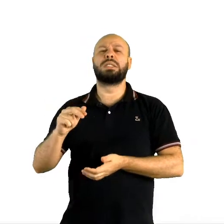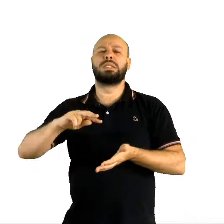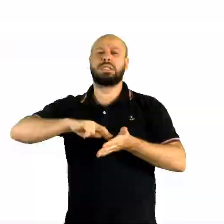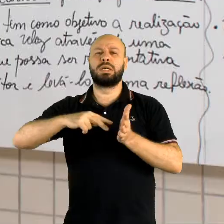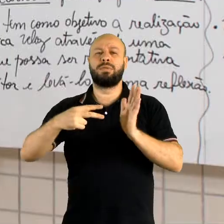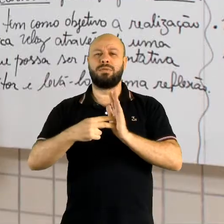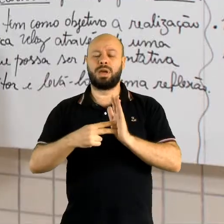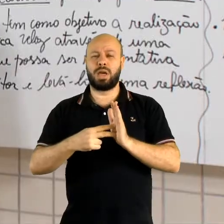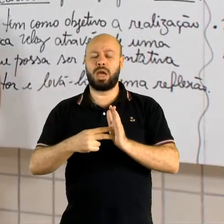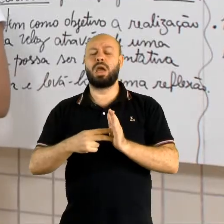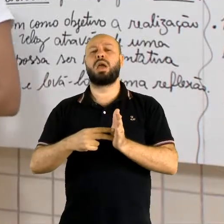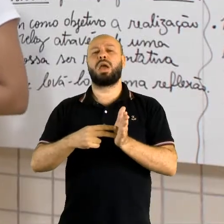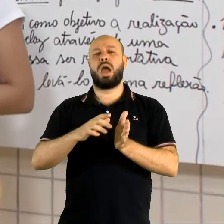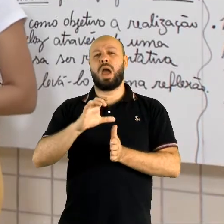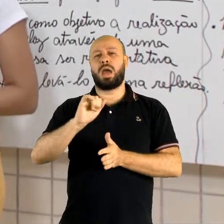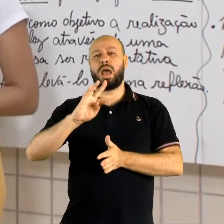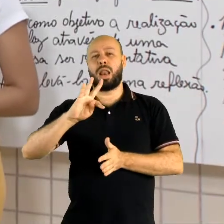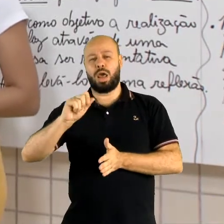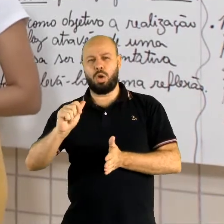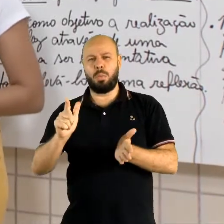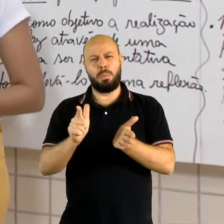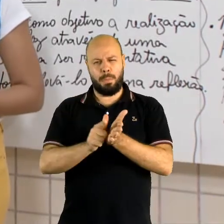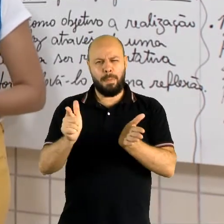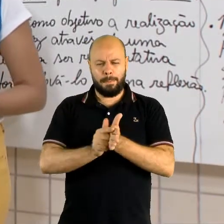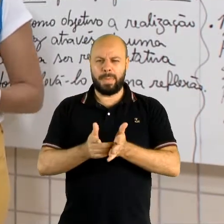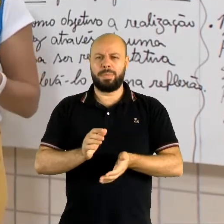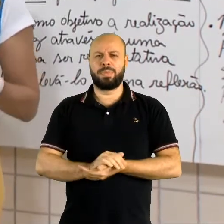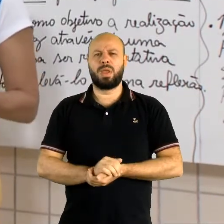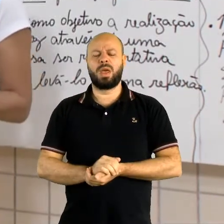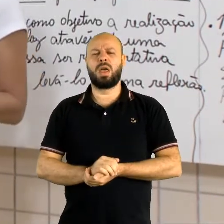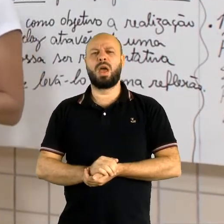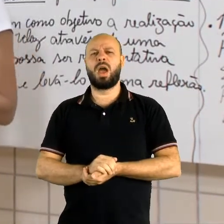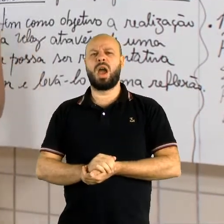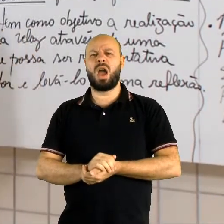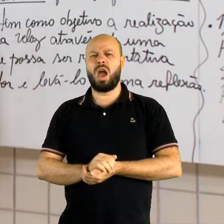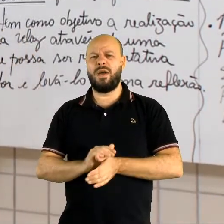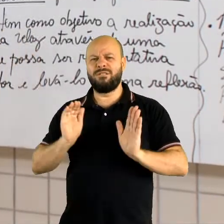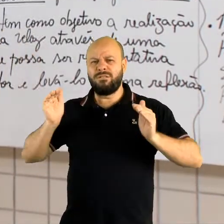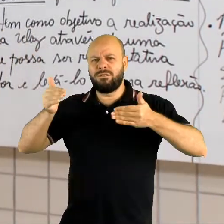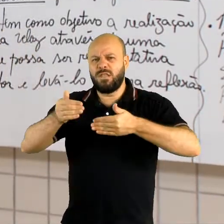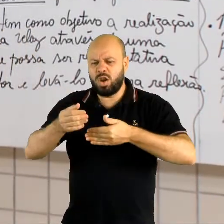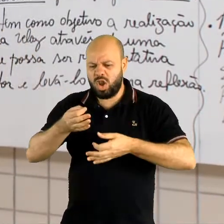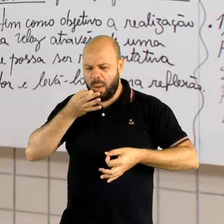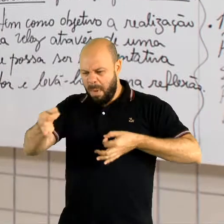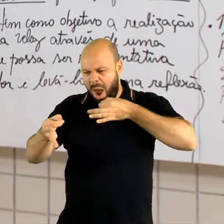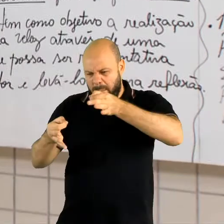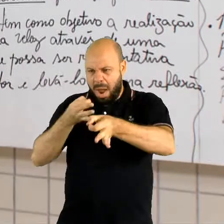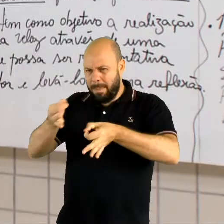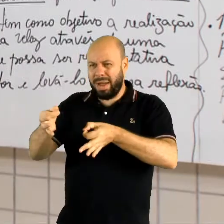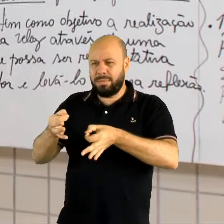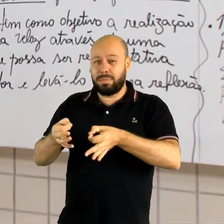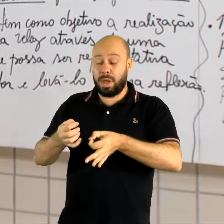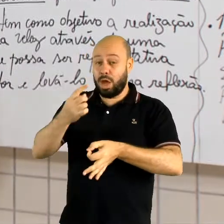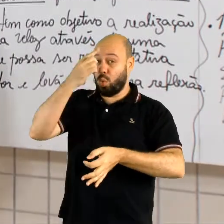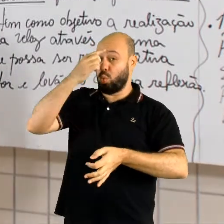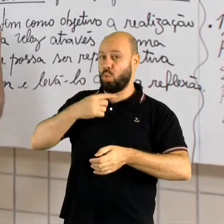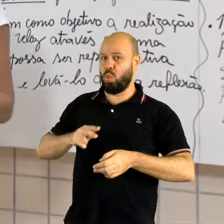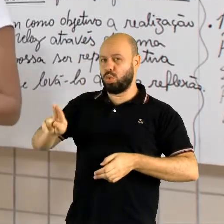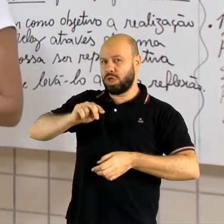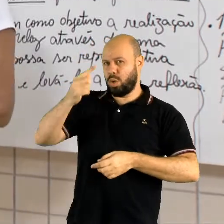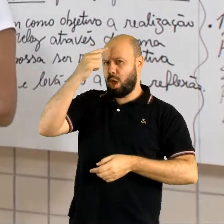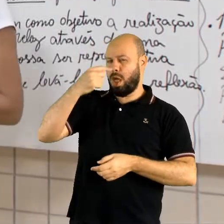Esse cartão tem como objetivo a realização de uma crítica veloz através de uma imagem que possa